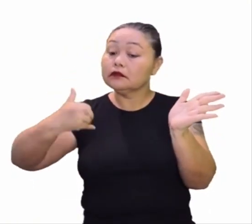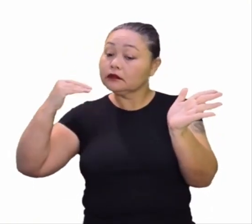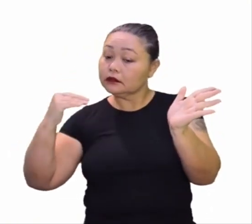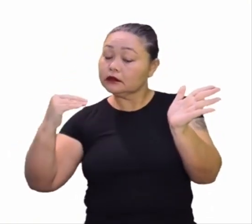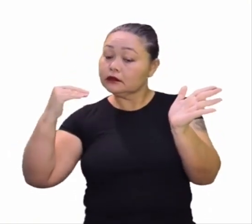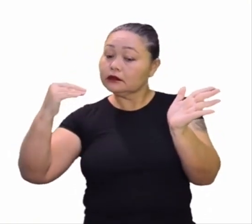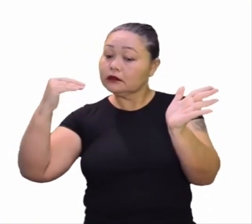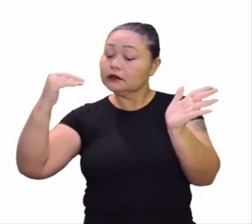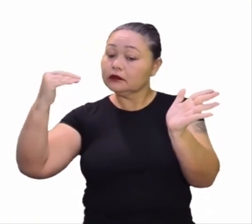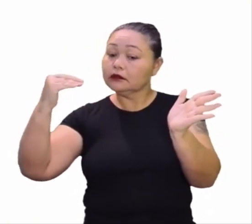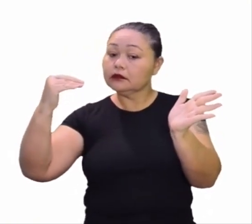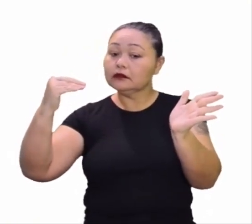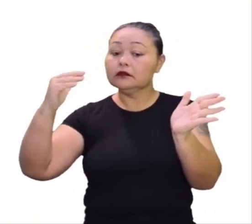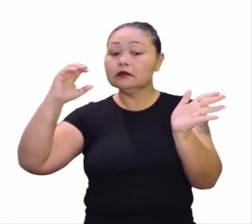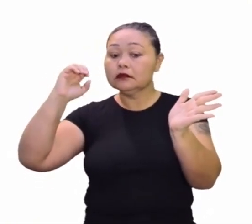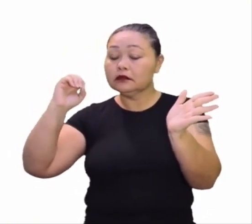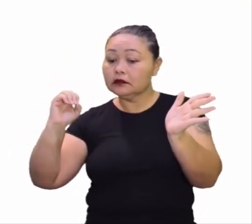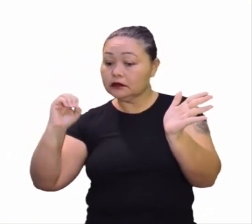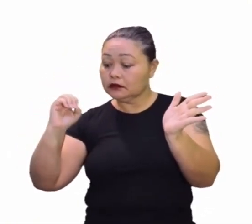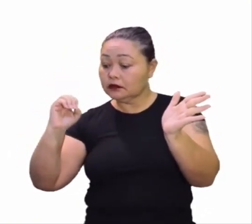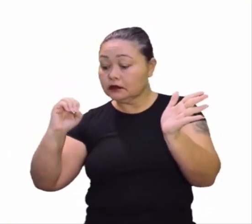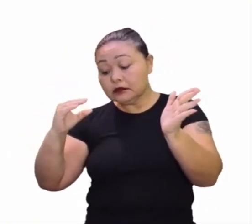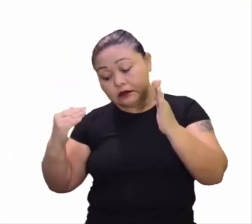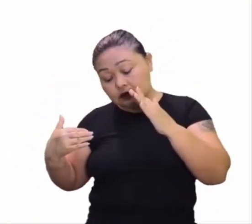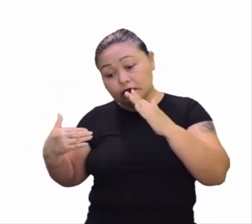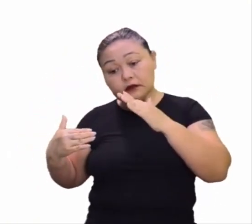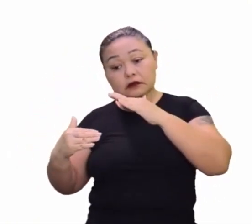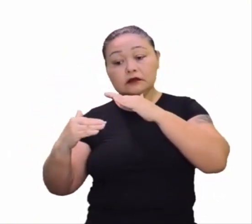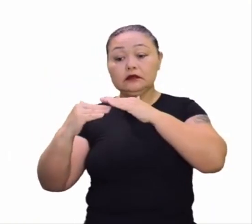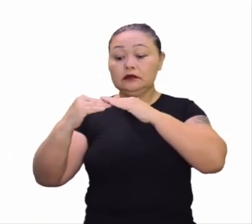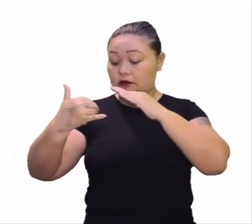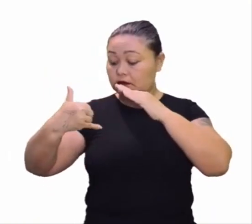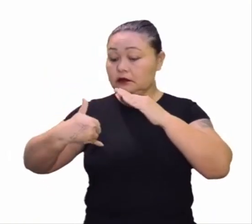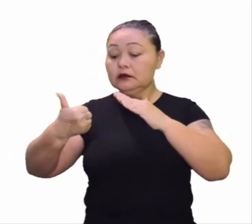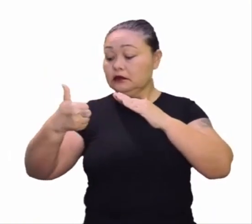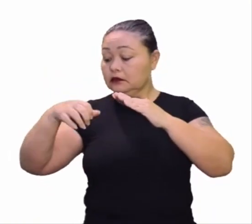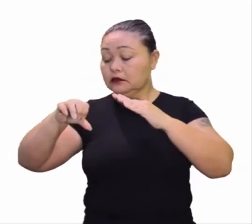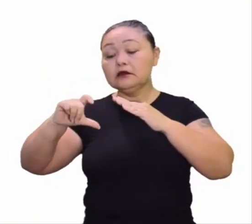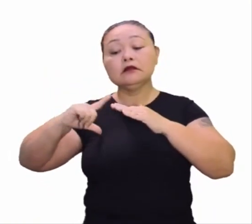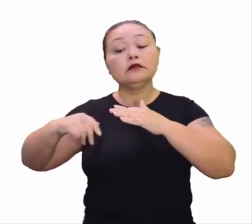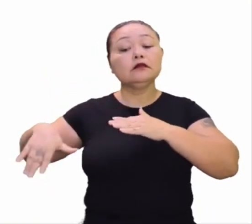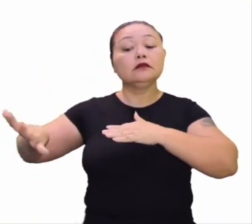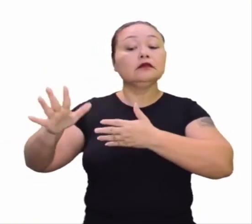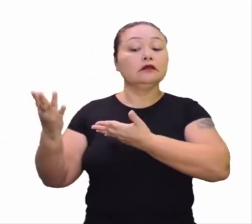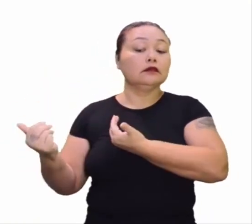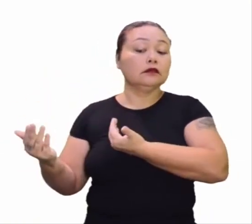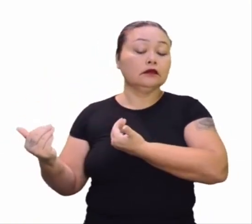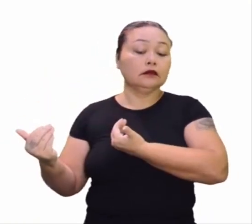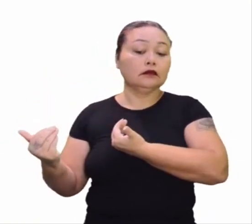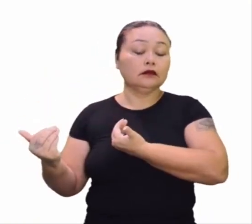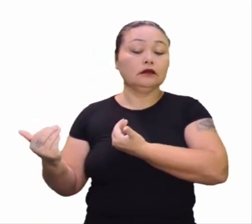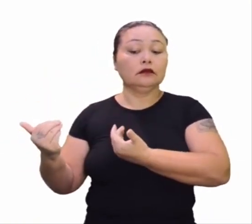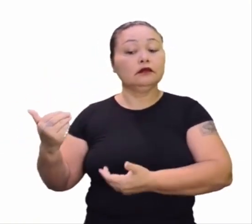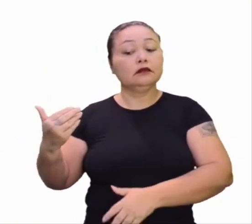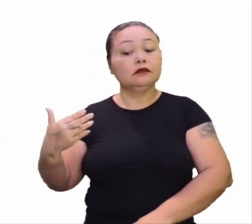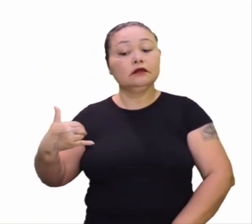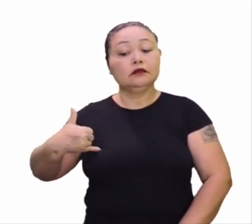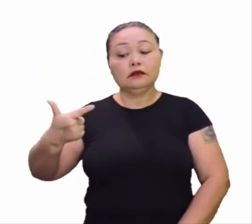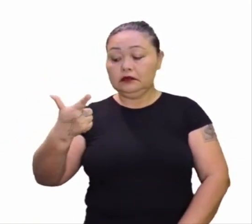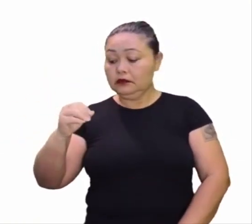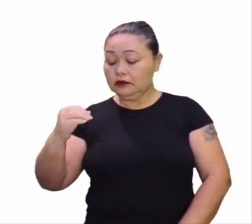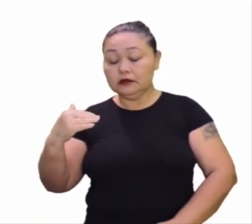só lembrando que de 0 a 19 anos, a gente tem a população jovem de Rondônia.